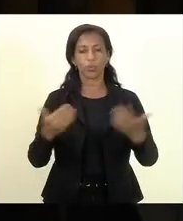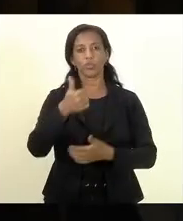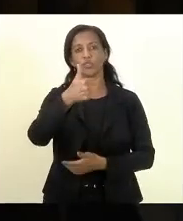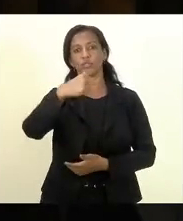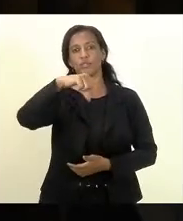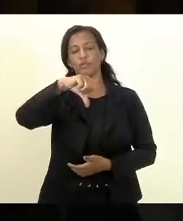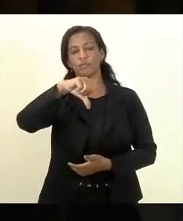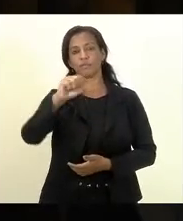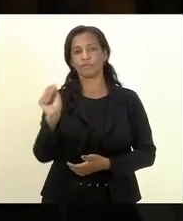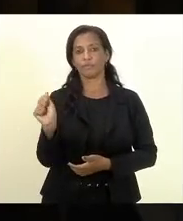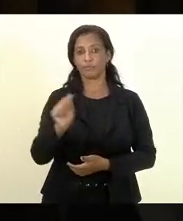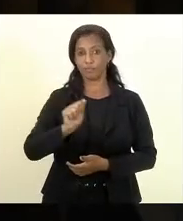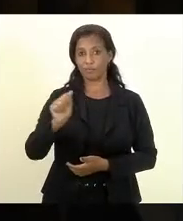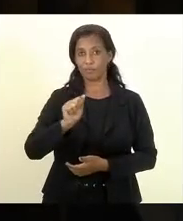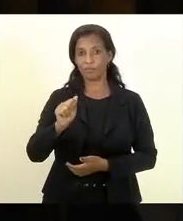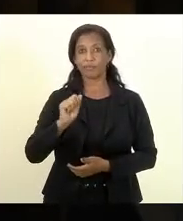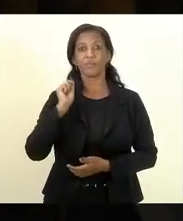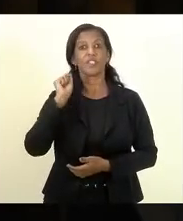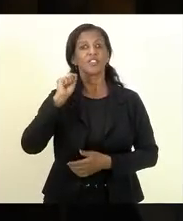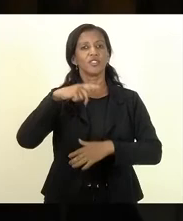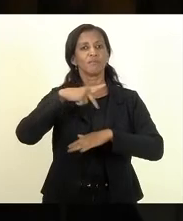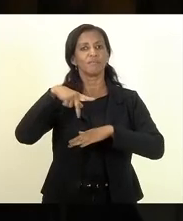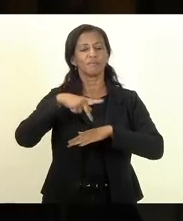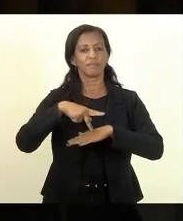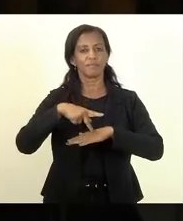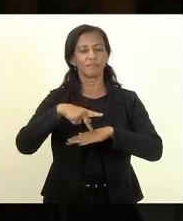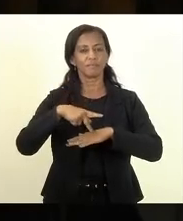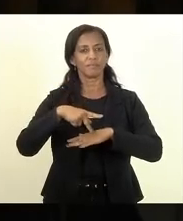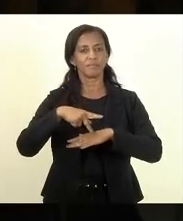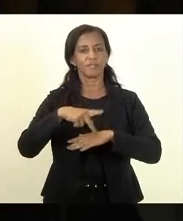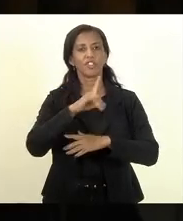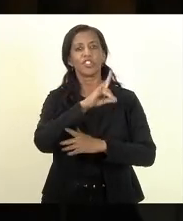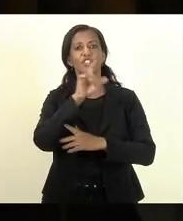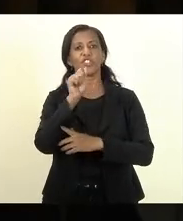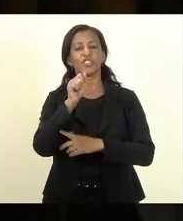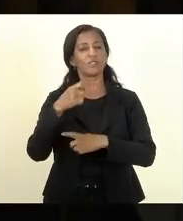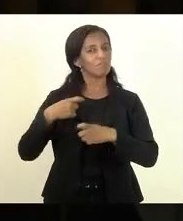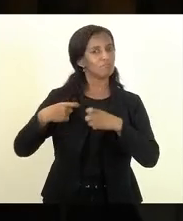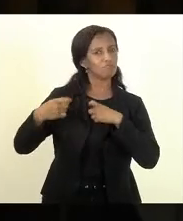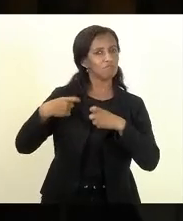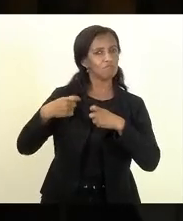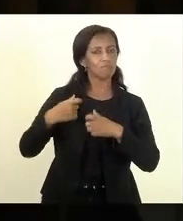agosto, é Dia Nacional de Luta, Dia